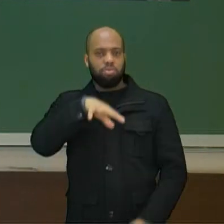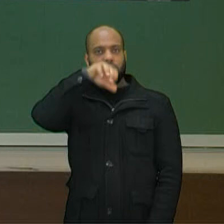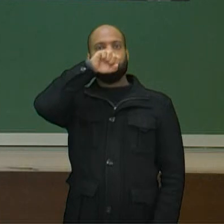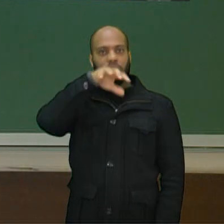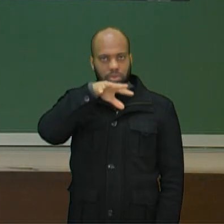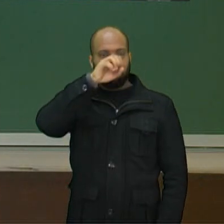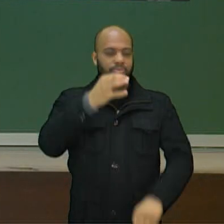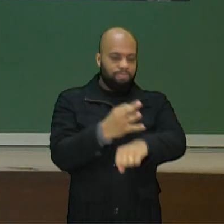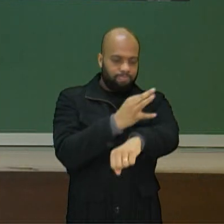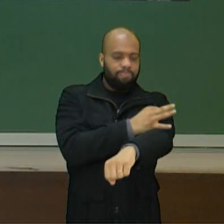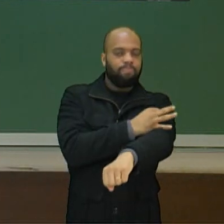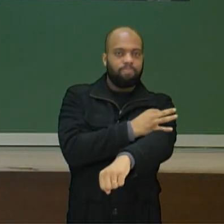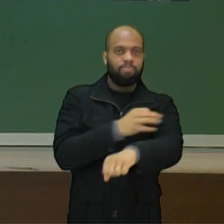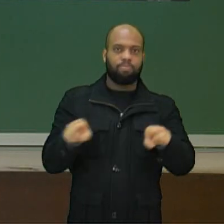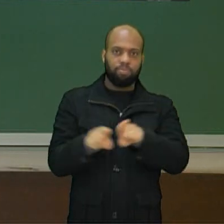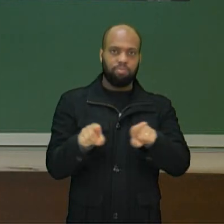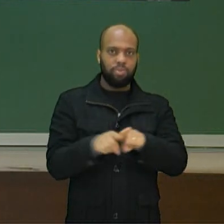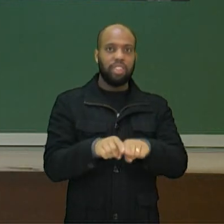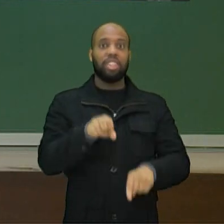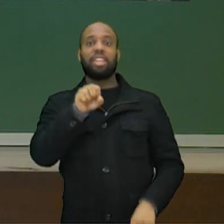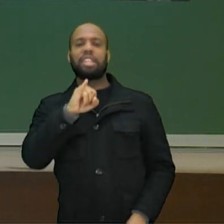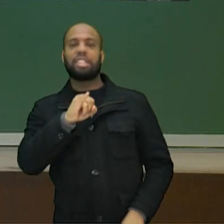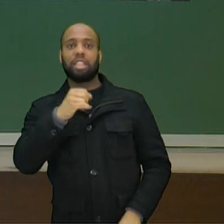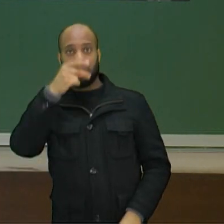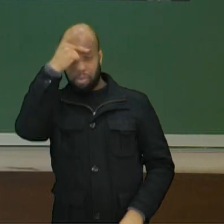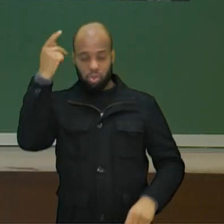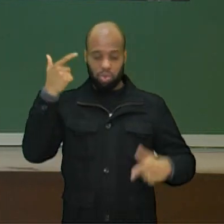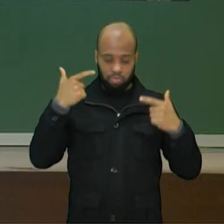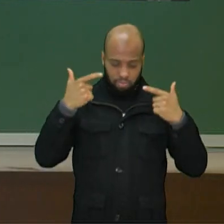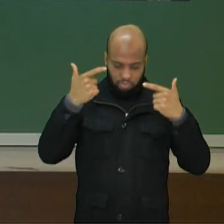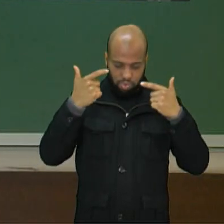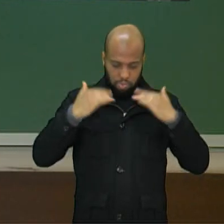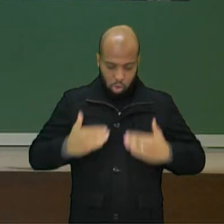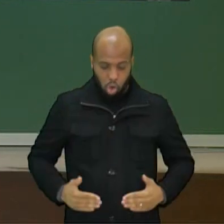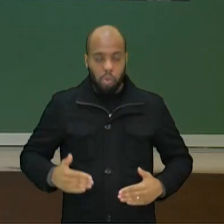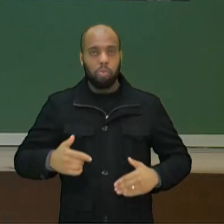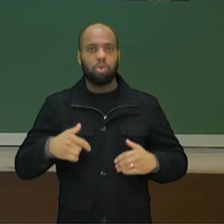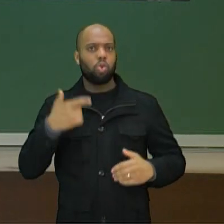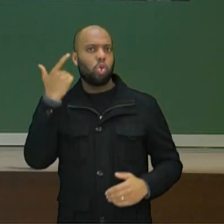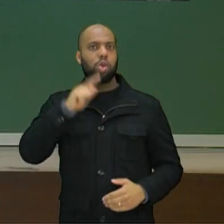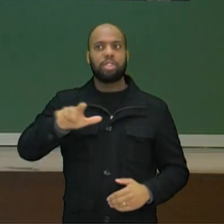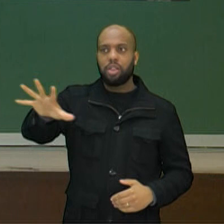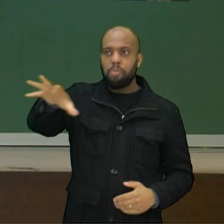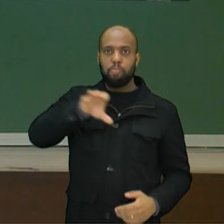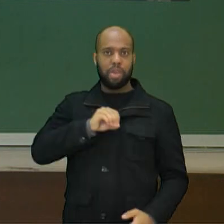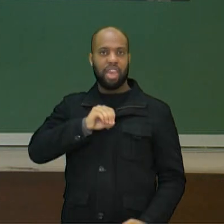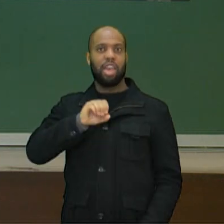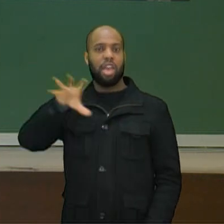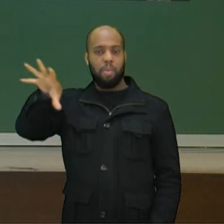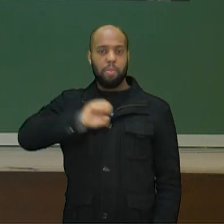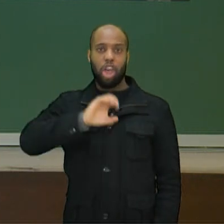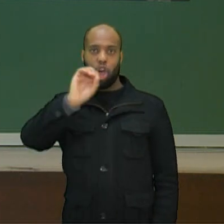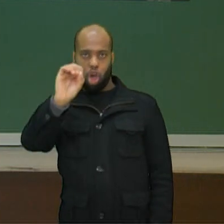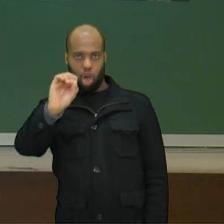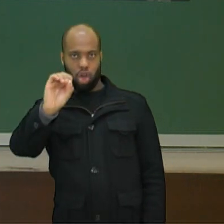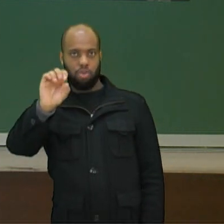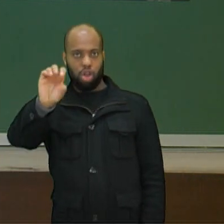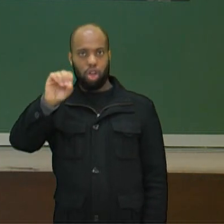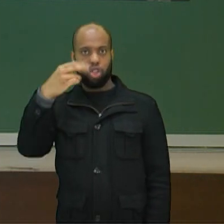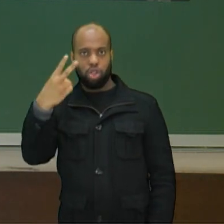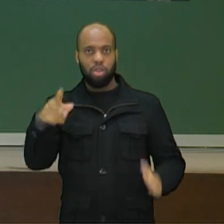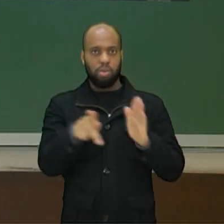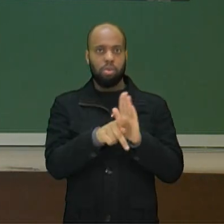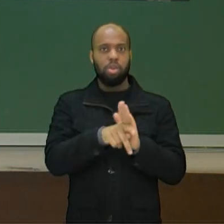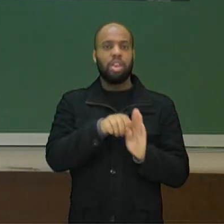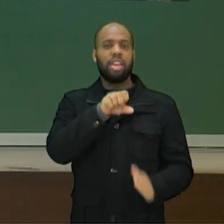celular, ou seja, a capacidade máxima que o indivíduo tem de utilizar o oxigênio num metabolismo predominantemente